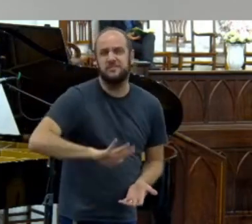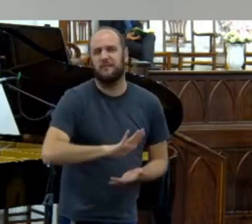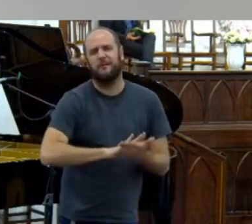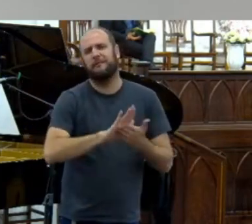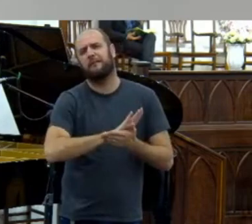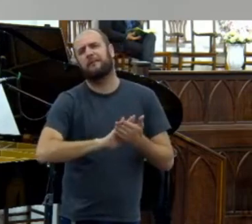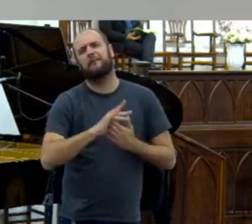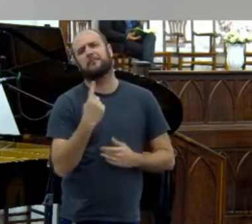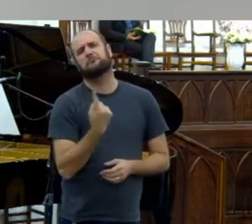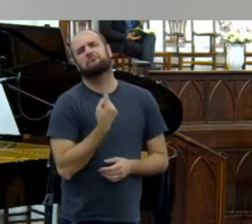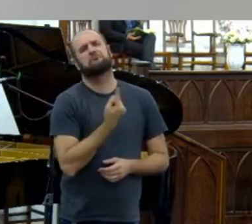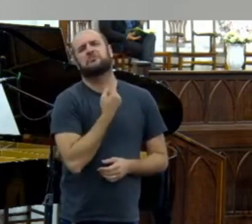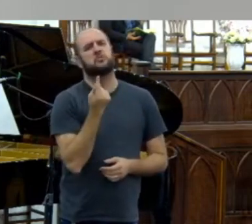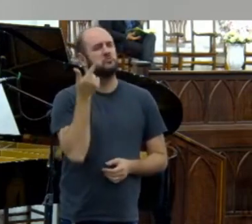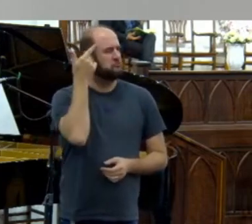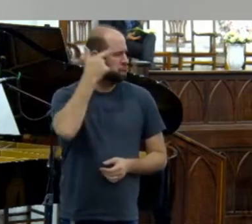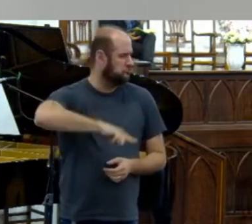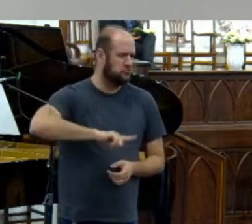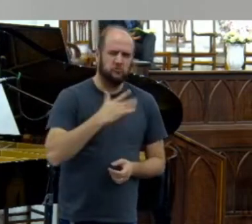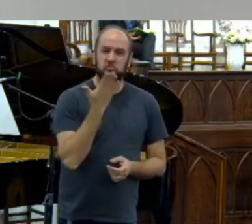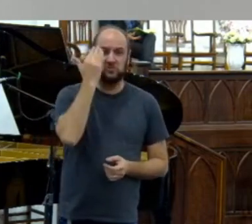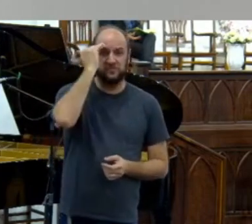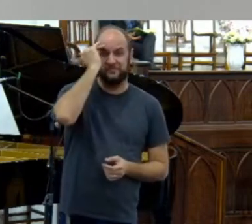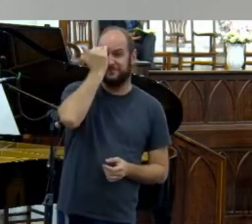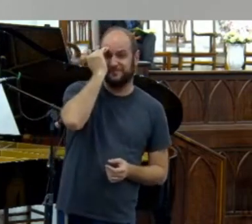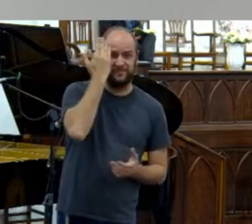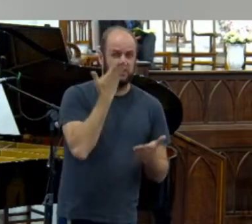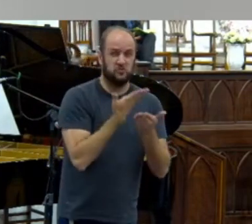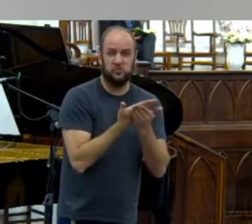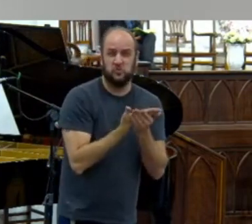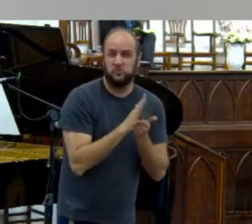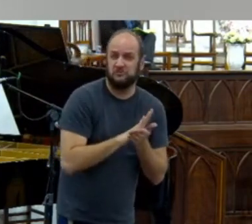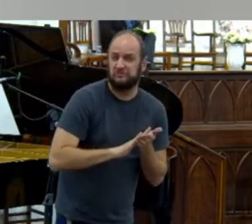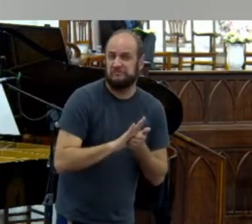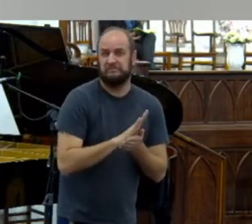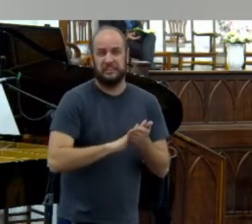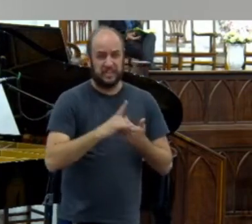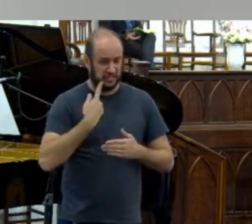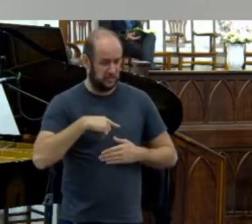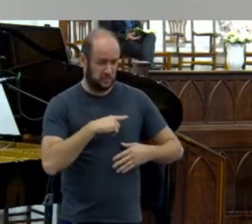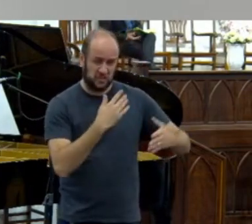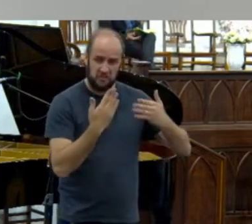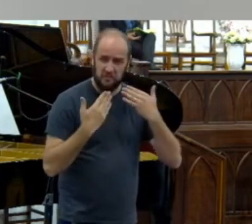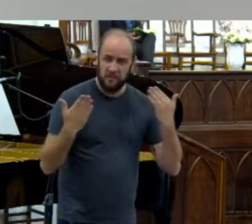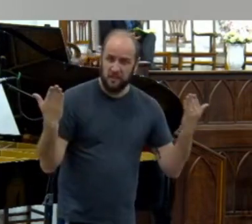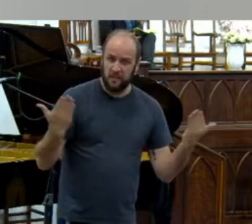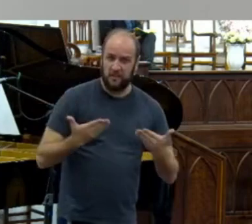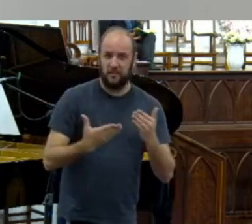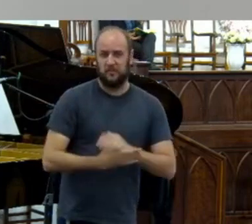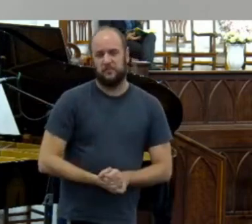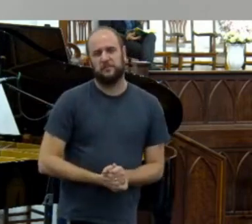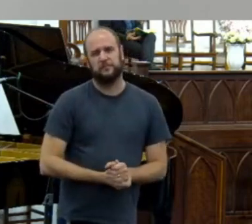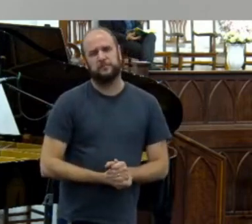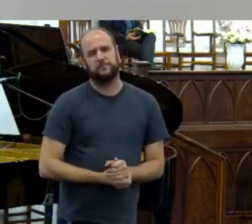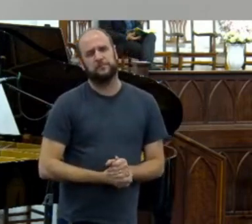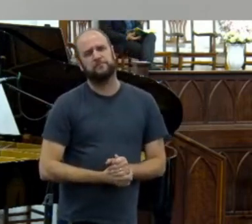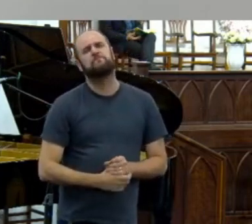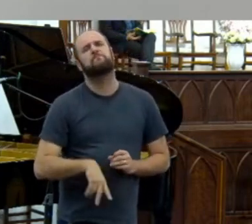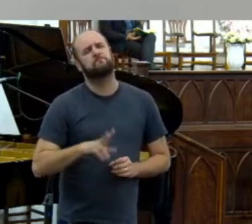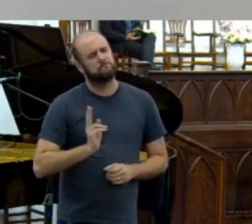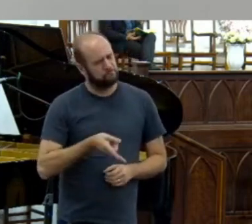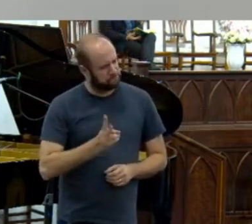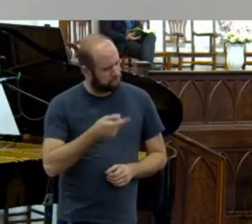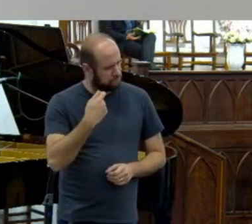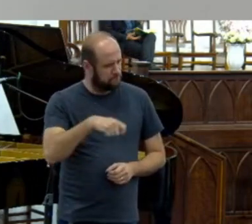ti mesmo, tu não és capaz de entender a matéria de que estamos tratando agora. Nós sempre precisamos